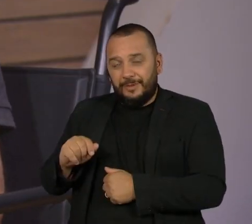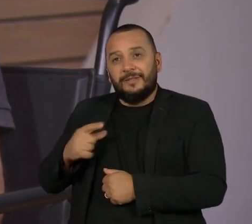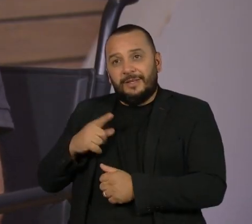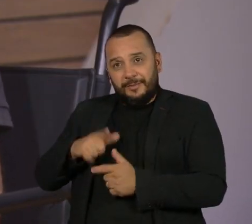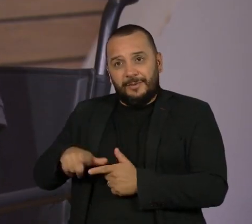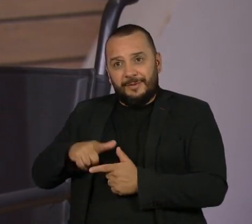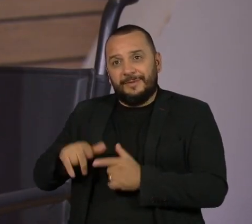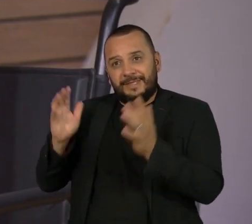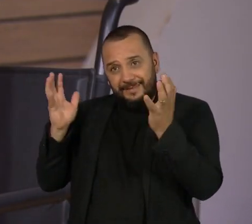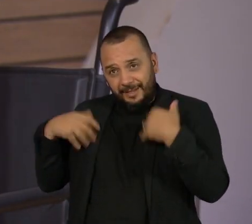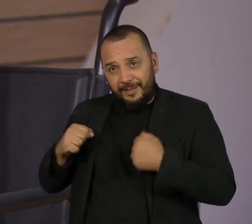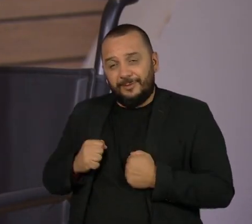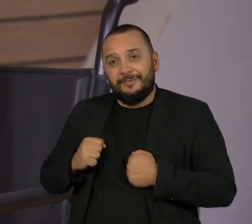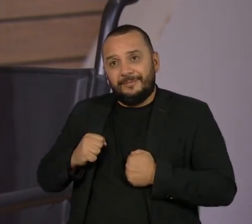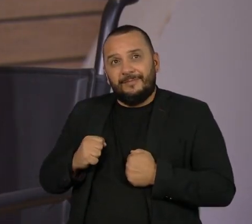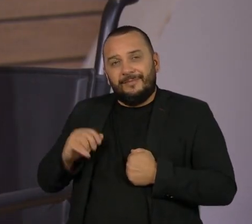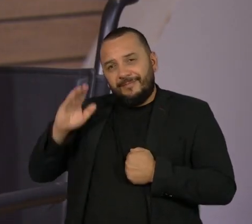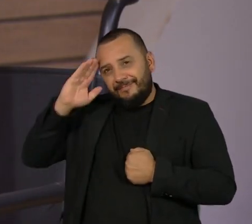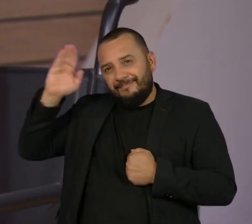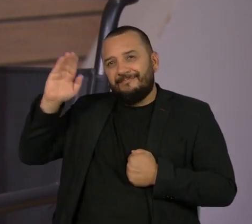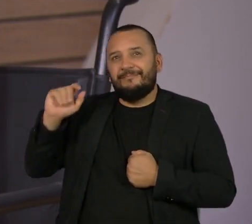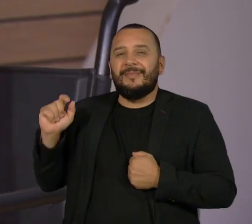problemas seriamente, principalmente para